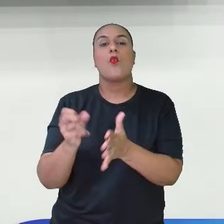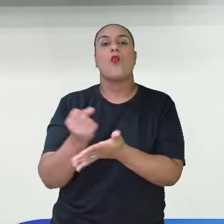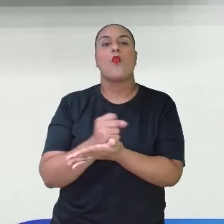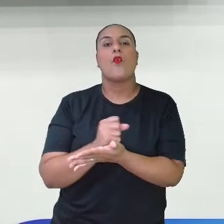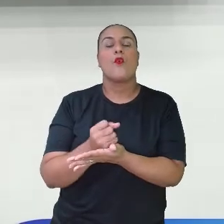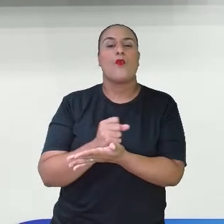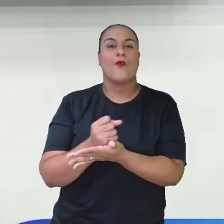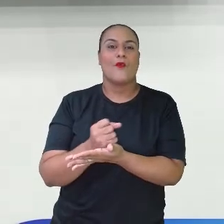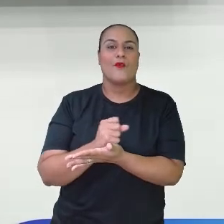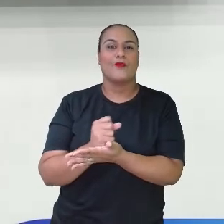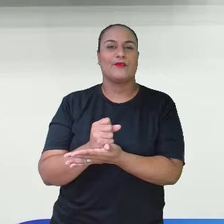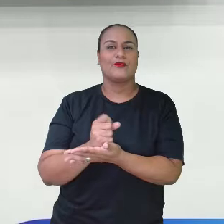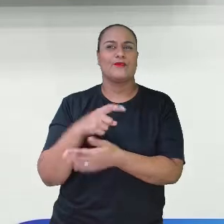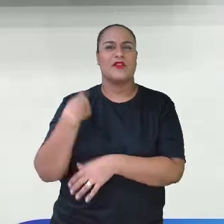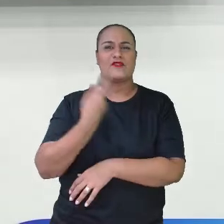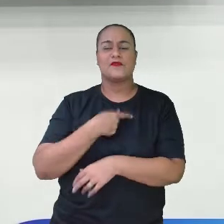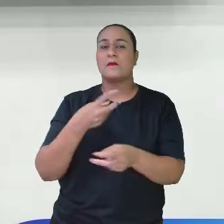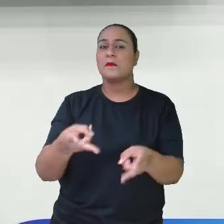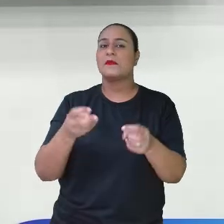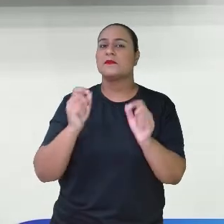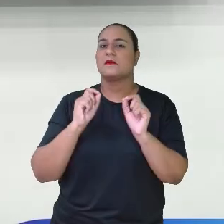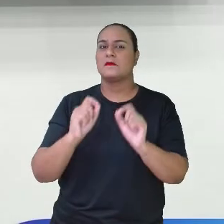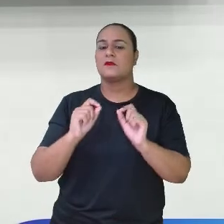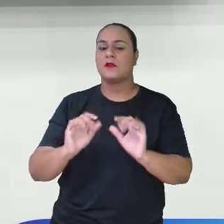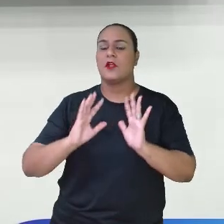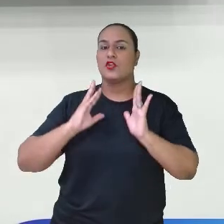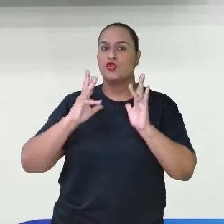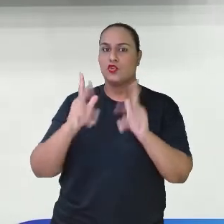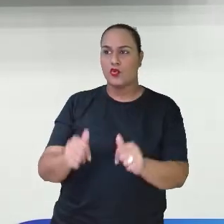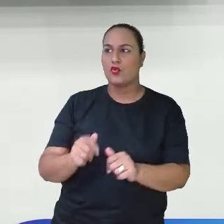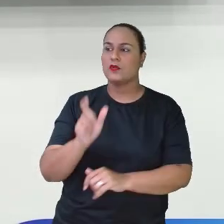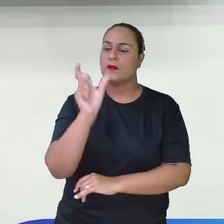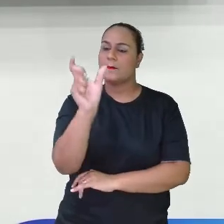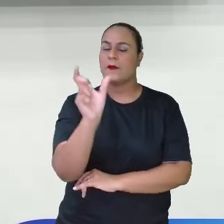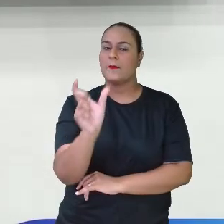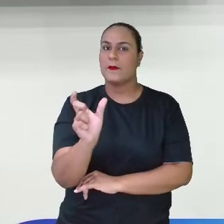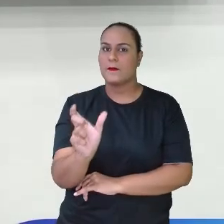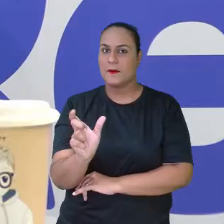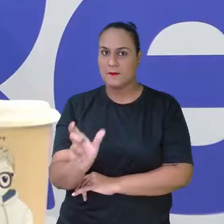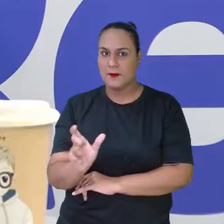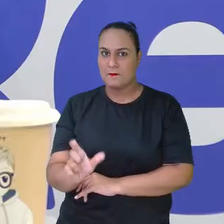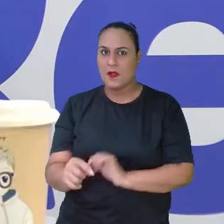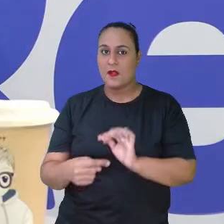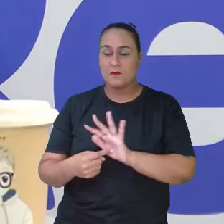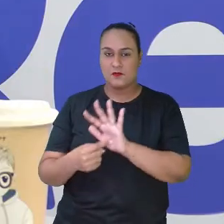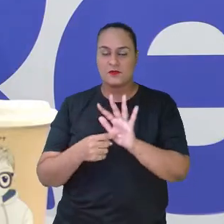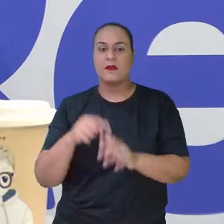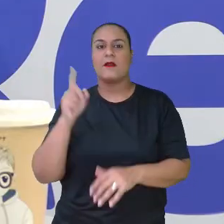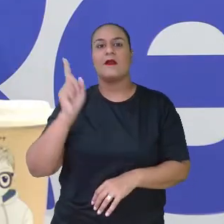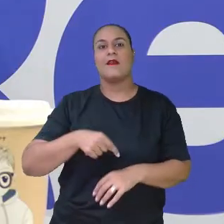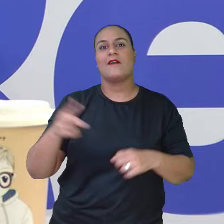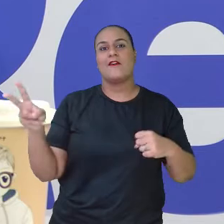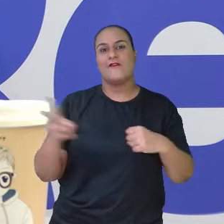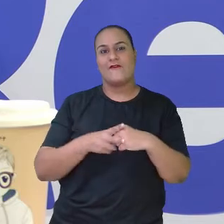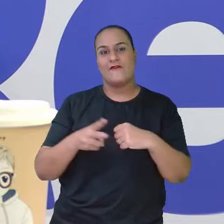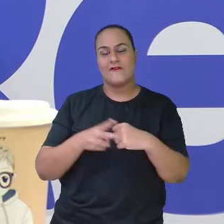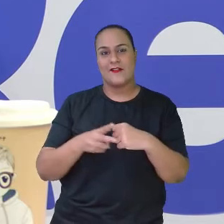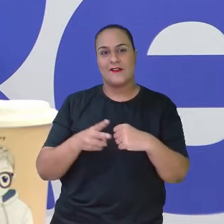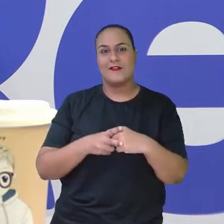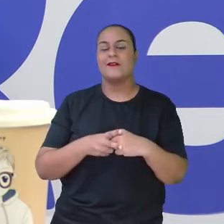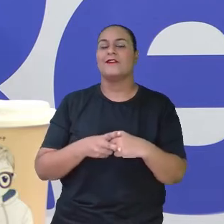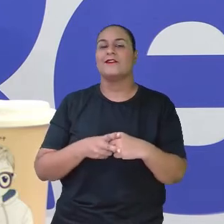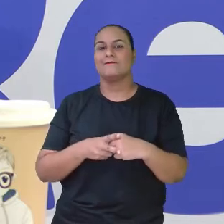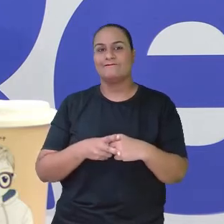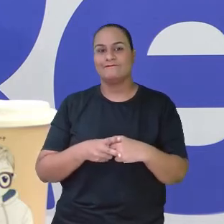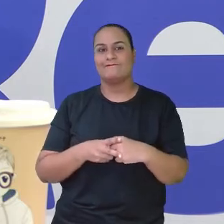o que é que a gente observa? Que todas elas são o que, professora? Você falou agora? Verbos.